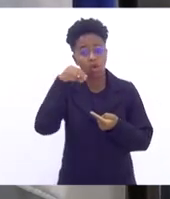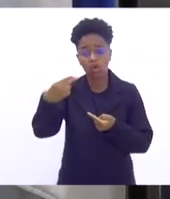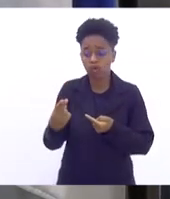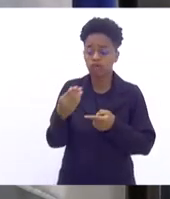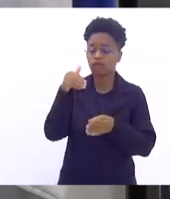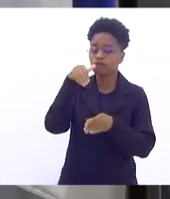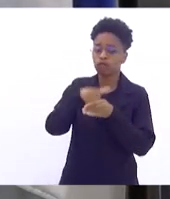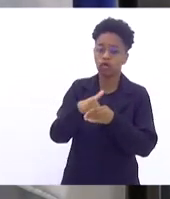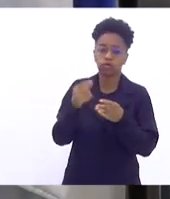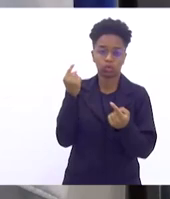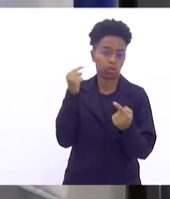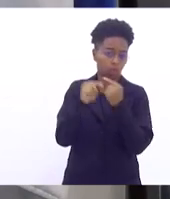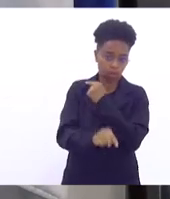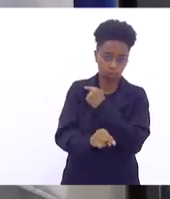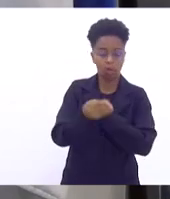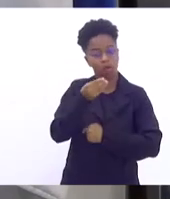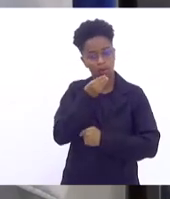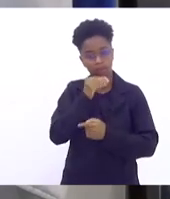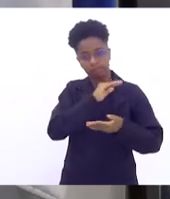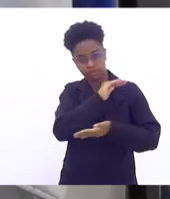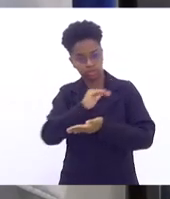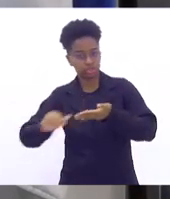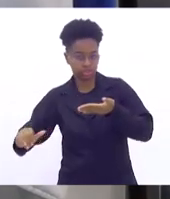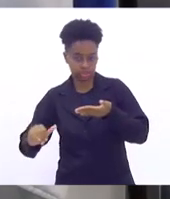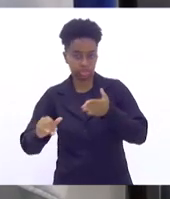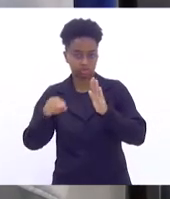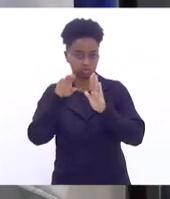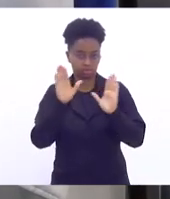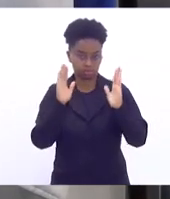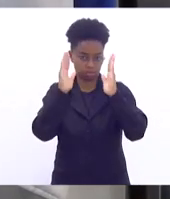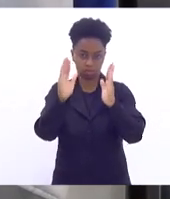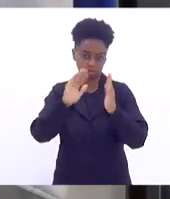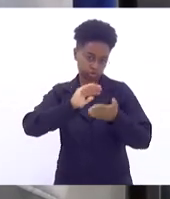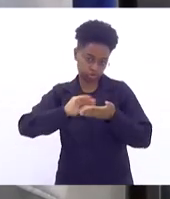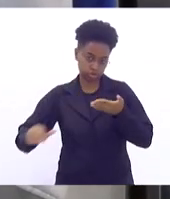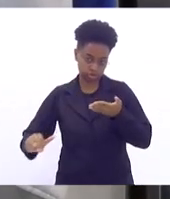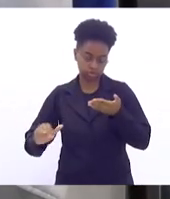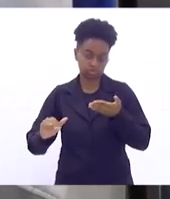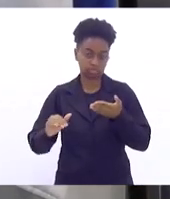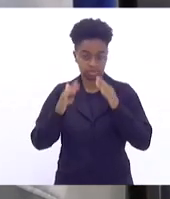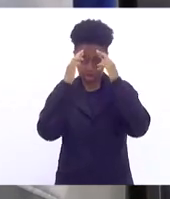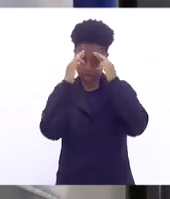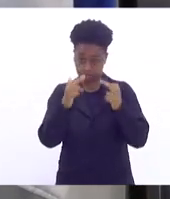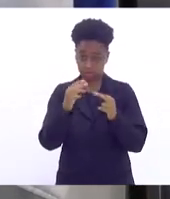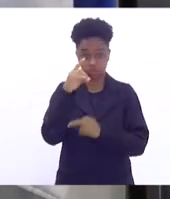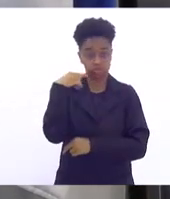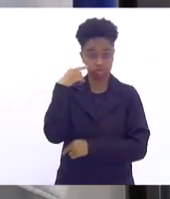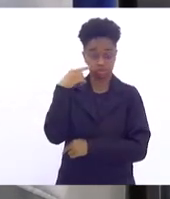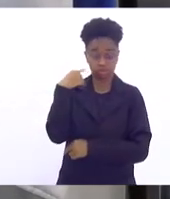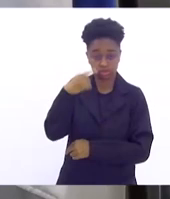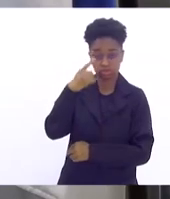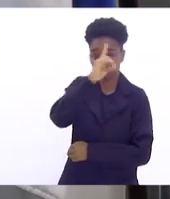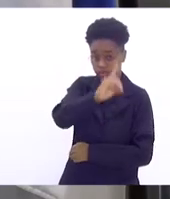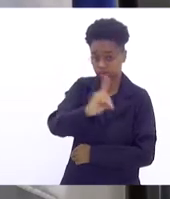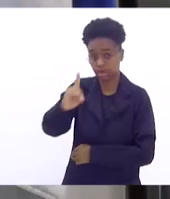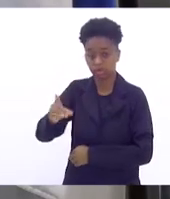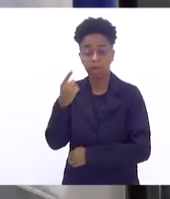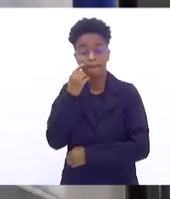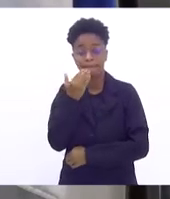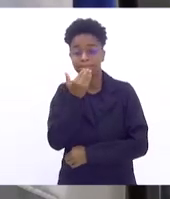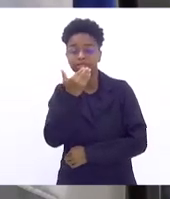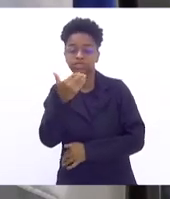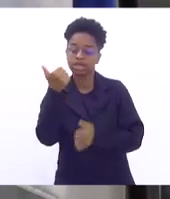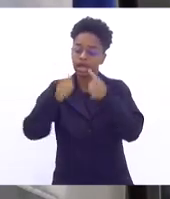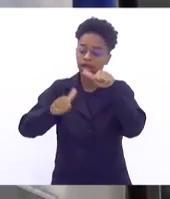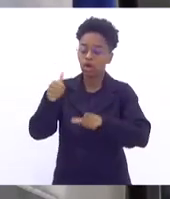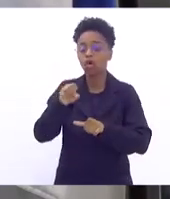obviamente que a gente retira da votação em bloco respeitando o direito de todo parlamentar aqui ou pedir vista ou